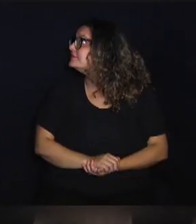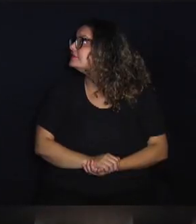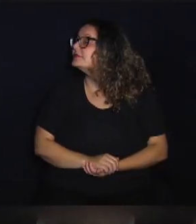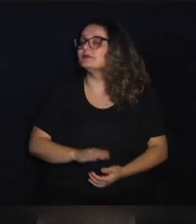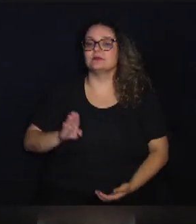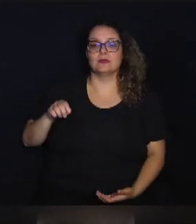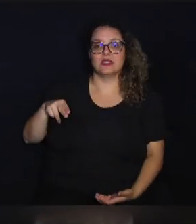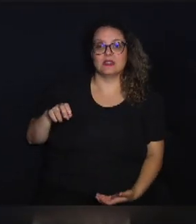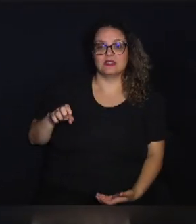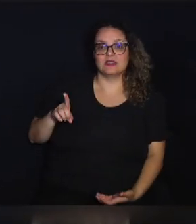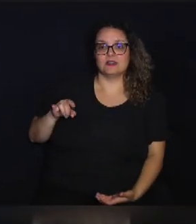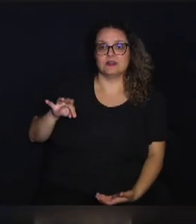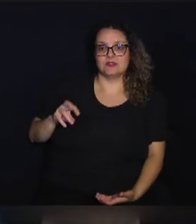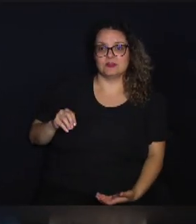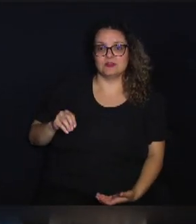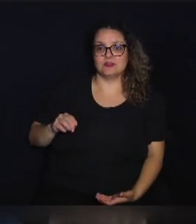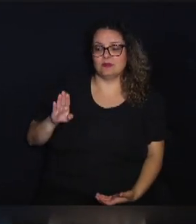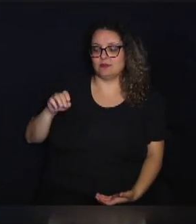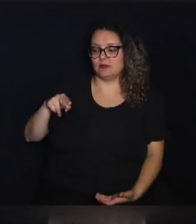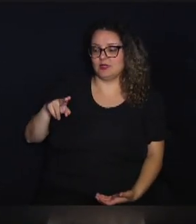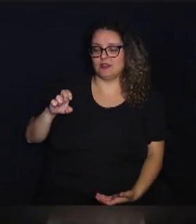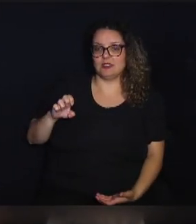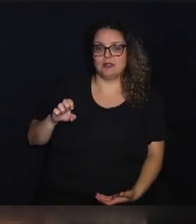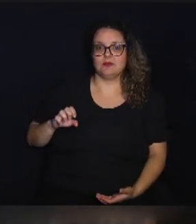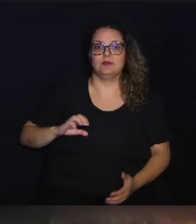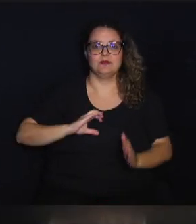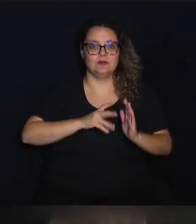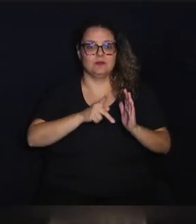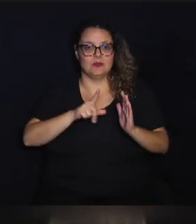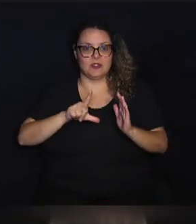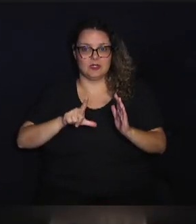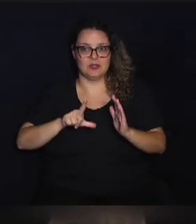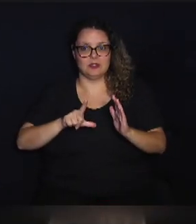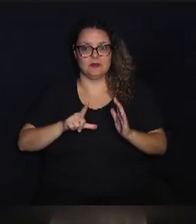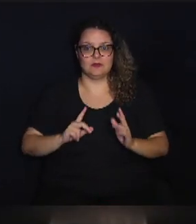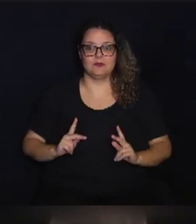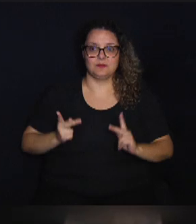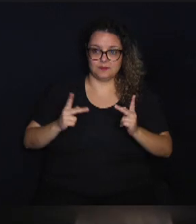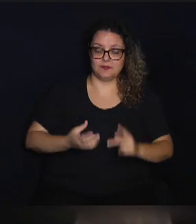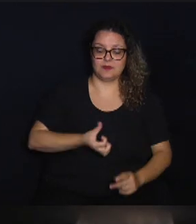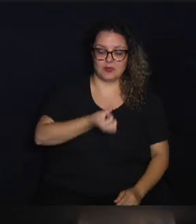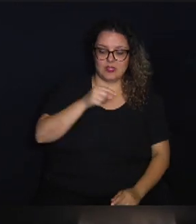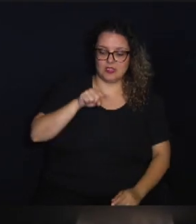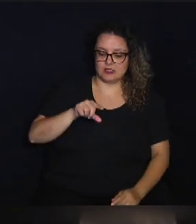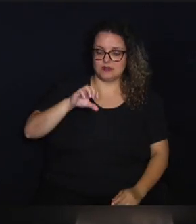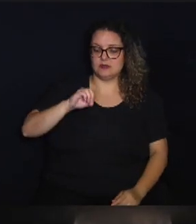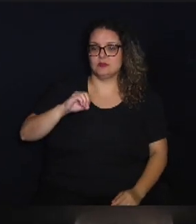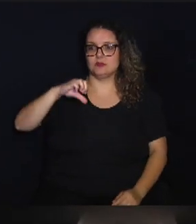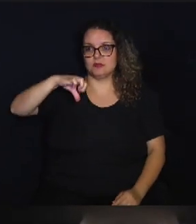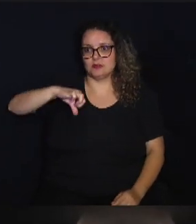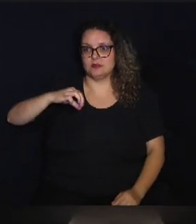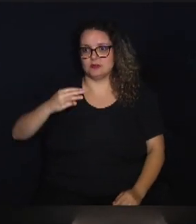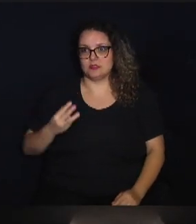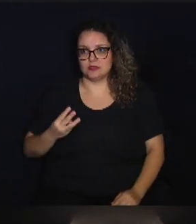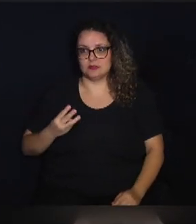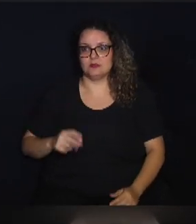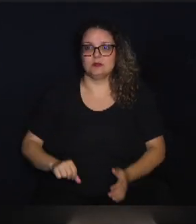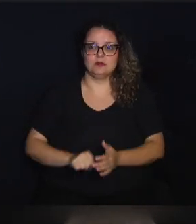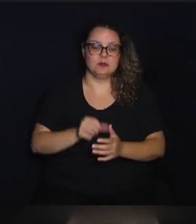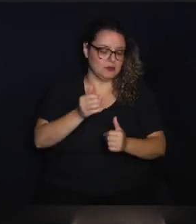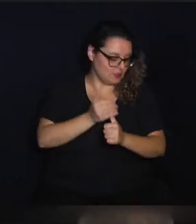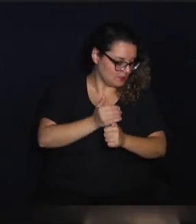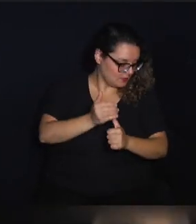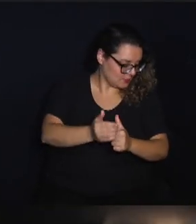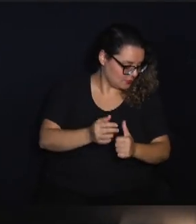Benedito Pereira Lima, o Benê Lima do PL, foi eleito com 6.093 votos para o primeiro mandato.